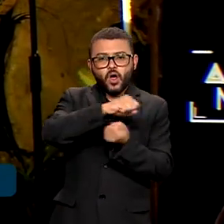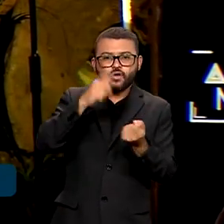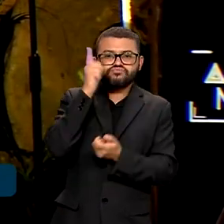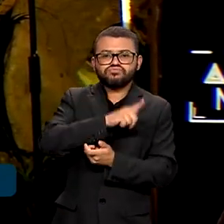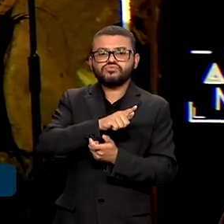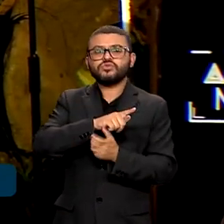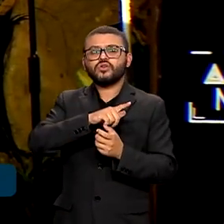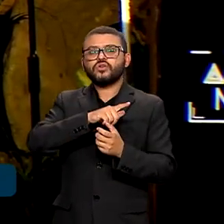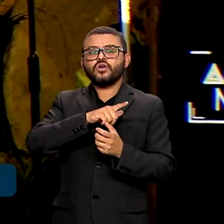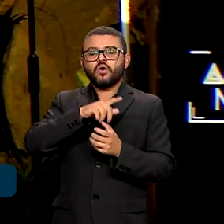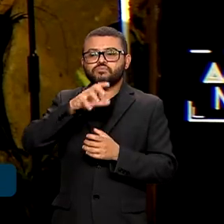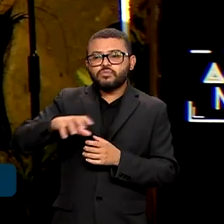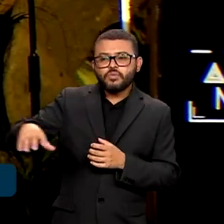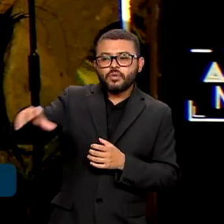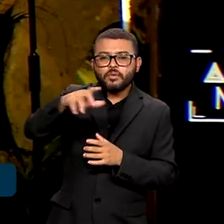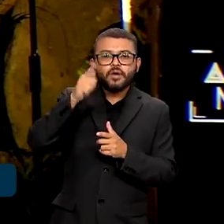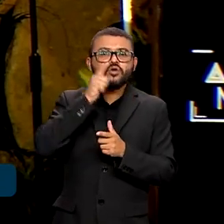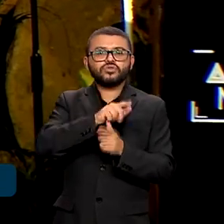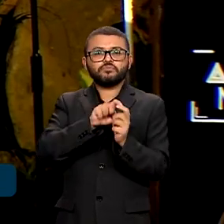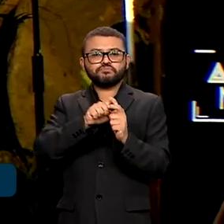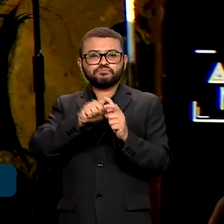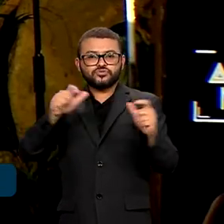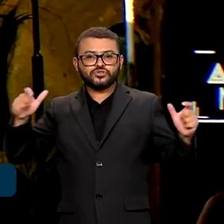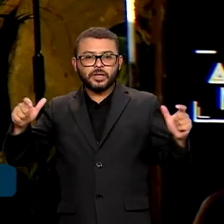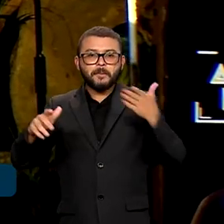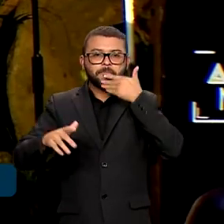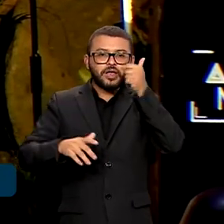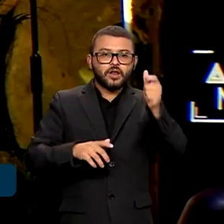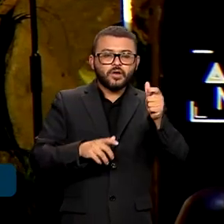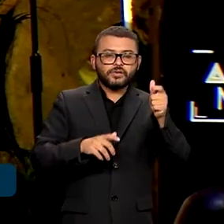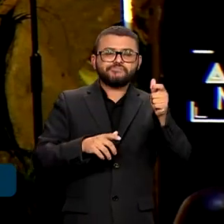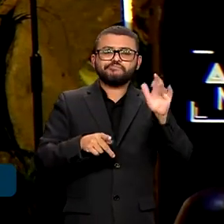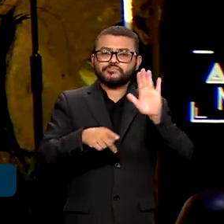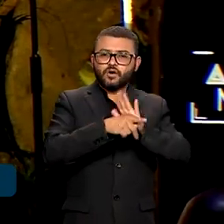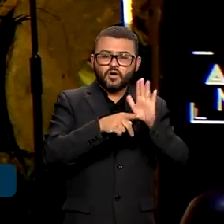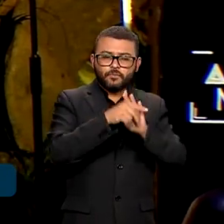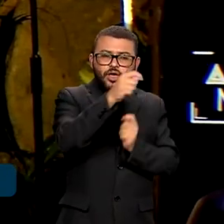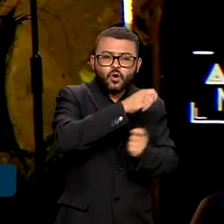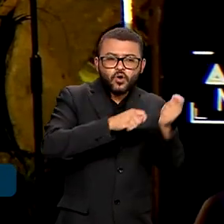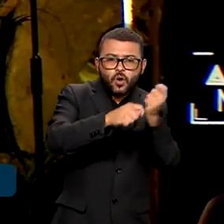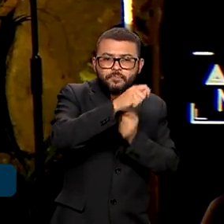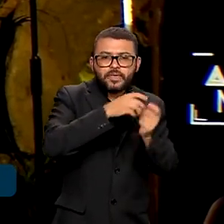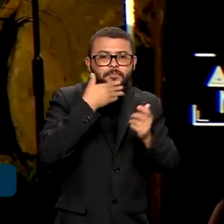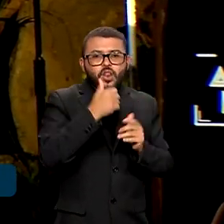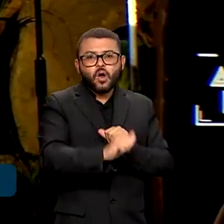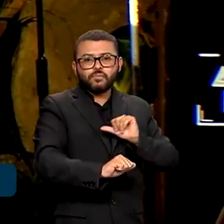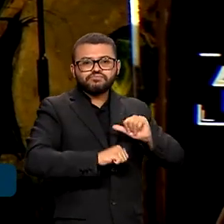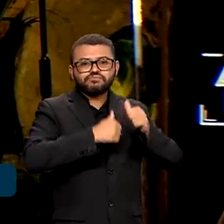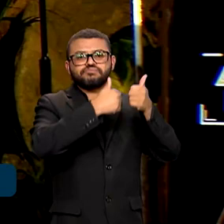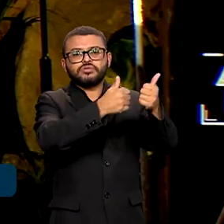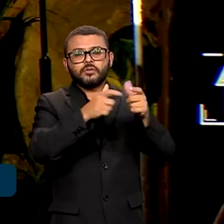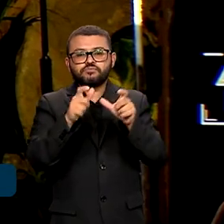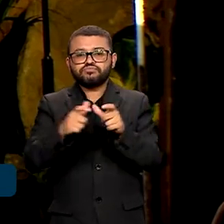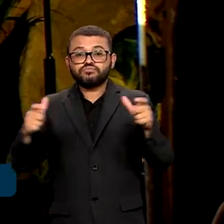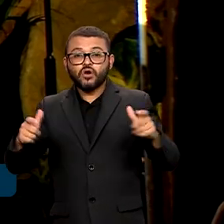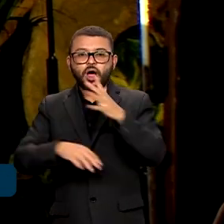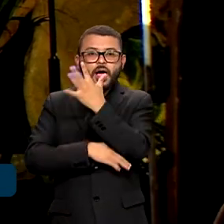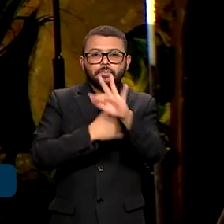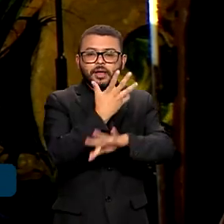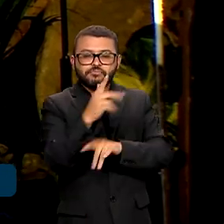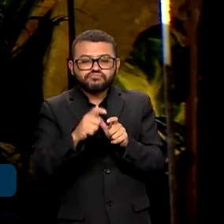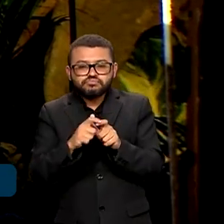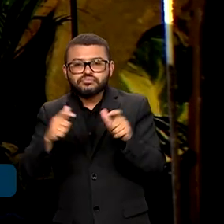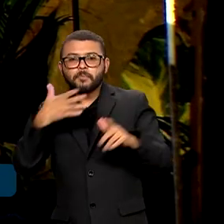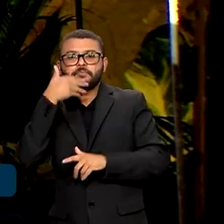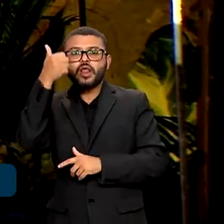em todas as suas dimensões, na sua dimensão econômica, na sua dimensão ambiental, na